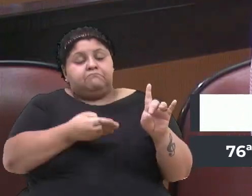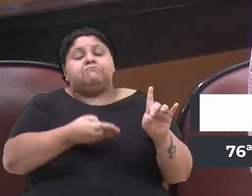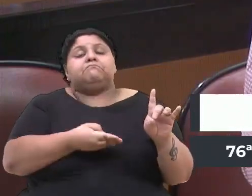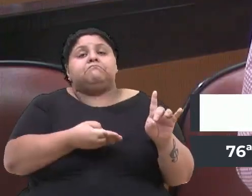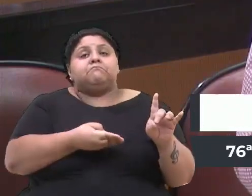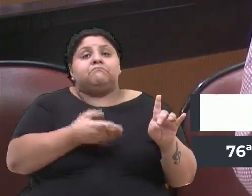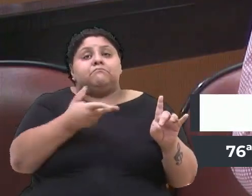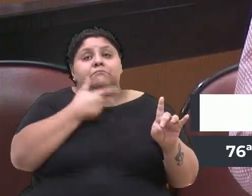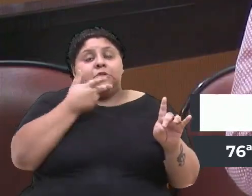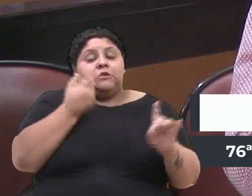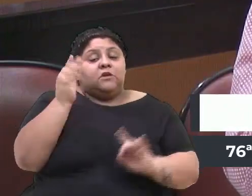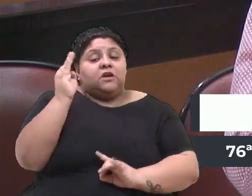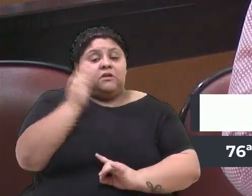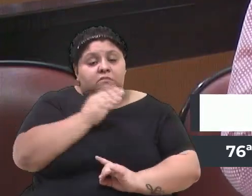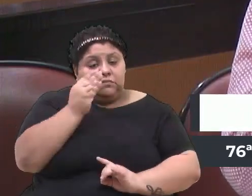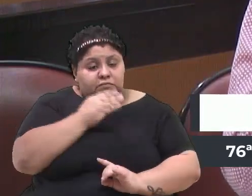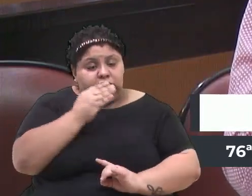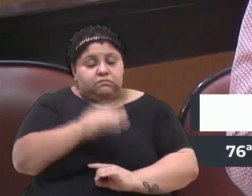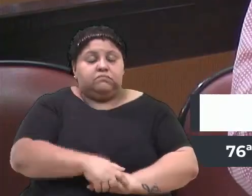aqui um breve